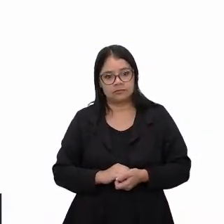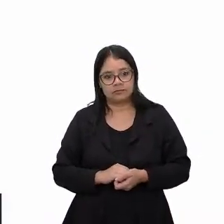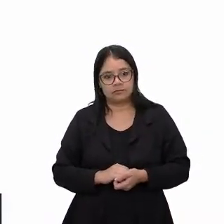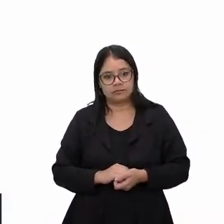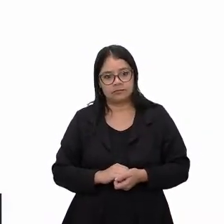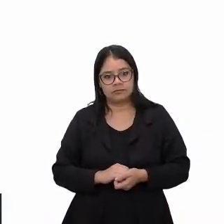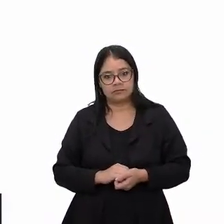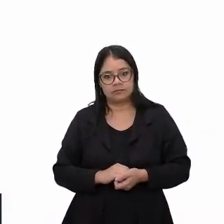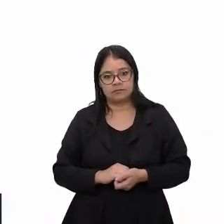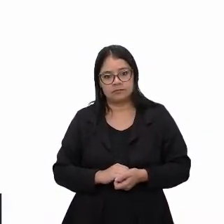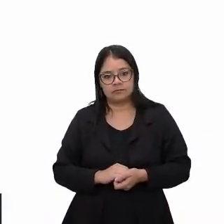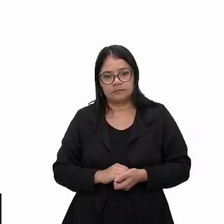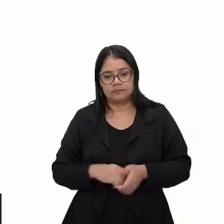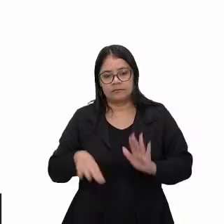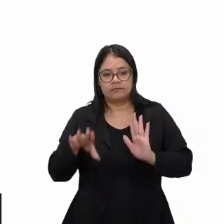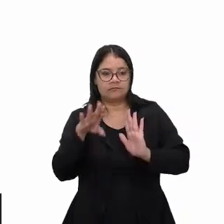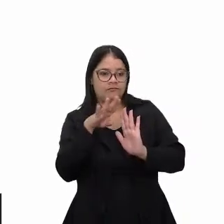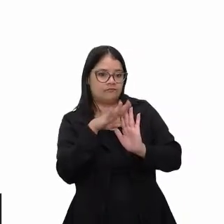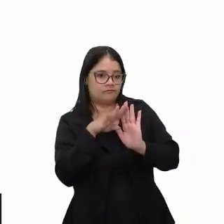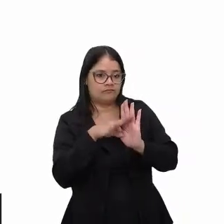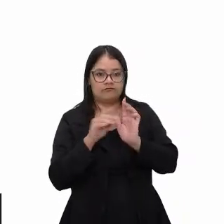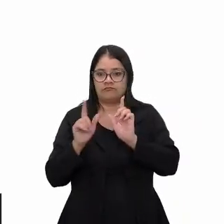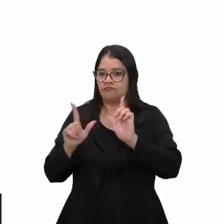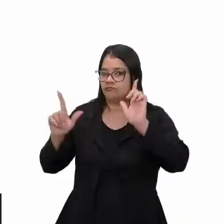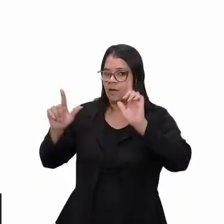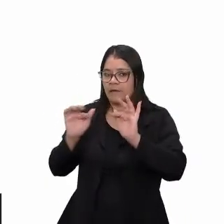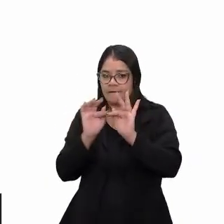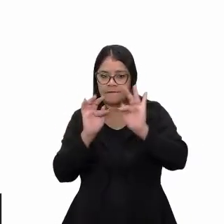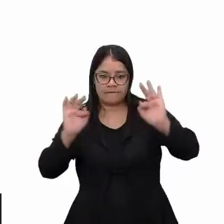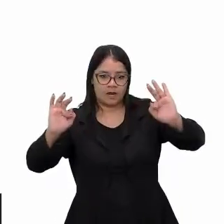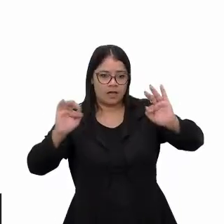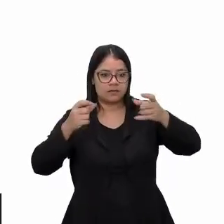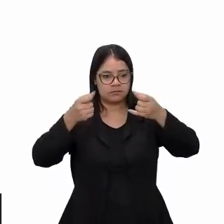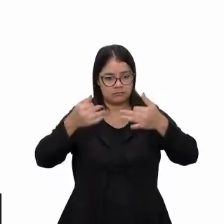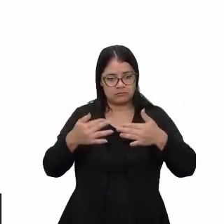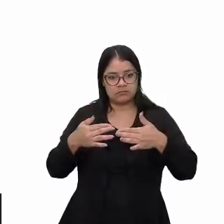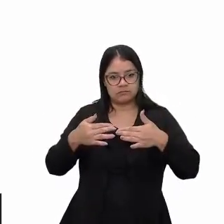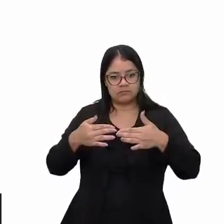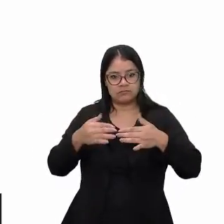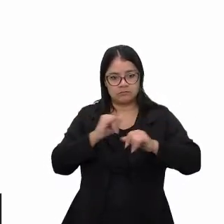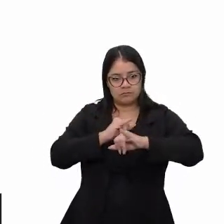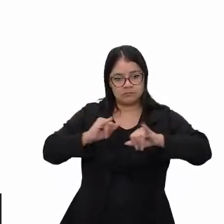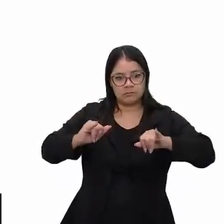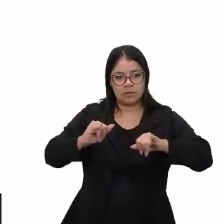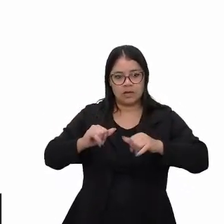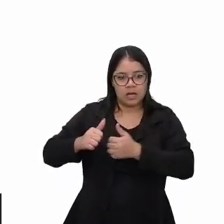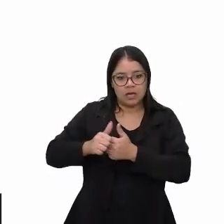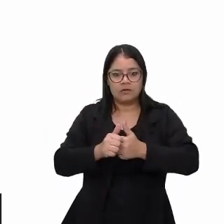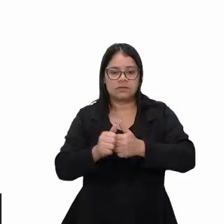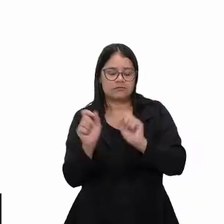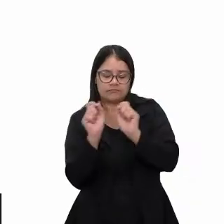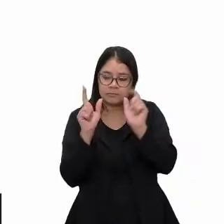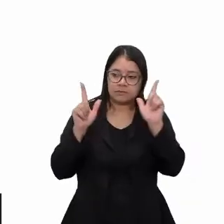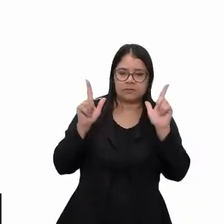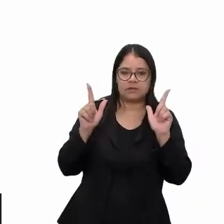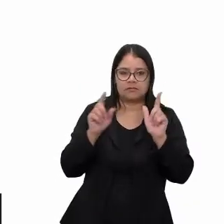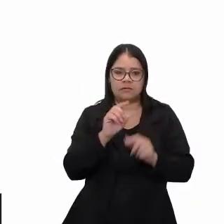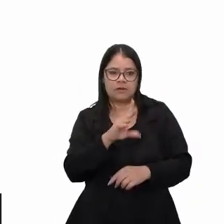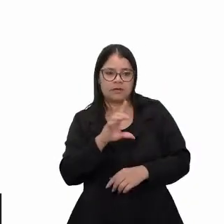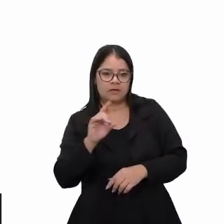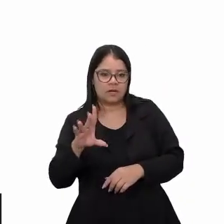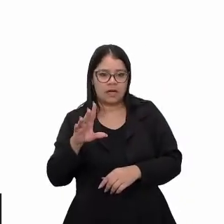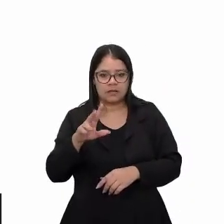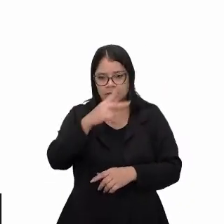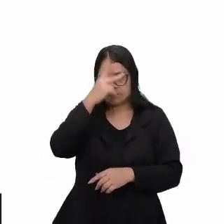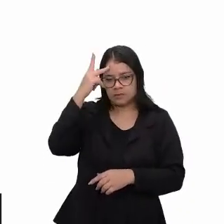Nós agradecemos, né? E eu tenho uma frase que eu gosto bastante de falar, que é assim: eu sigo despertando em cada